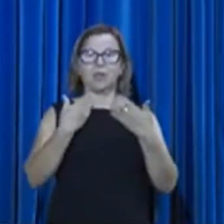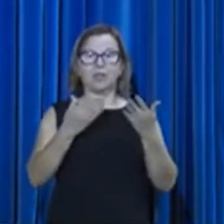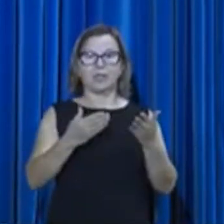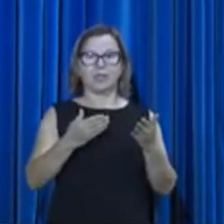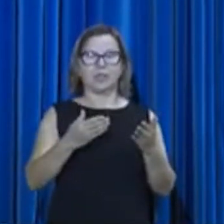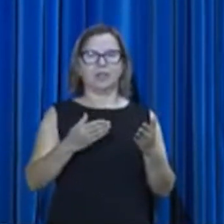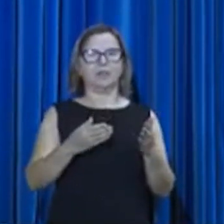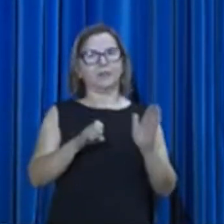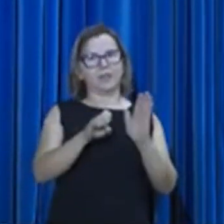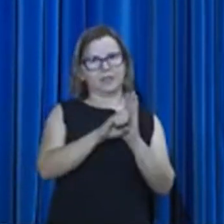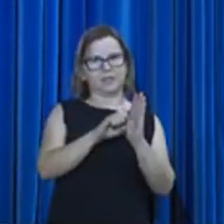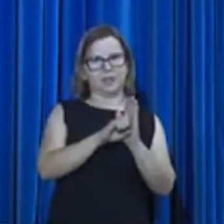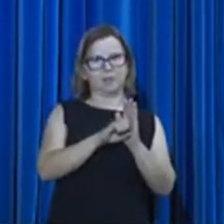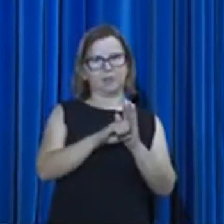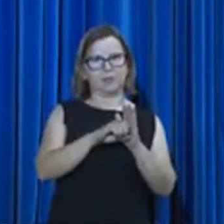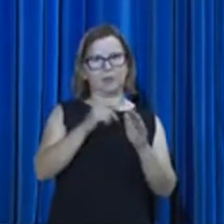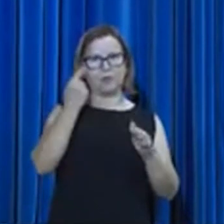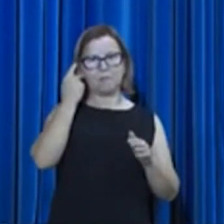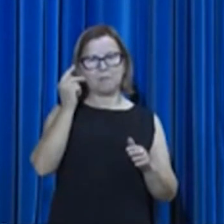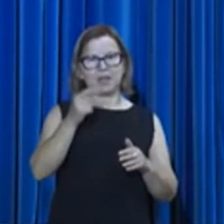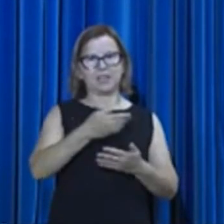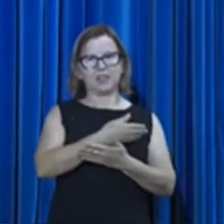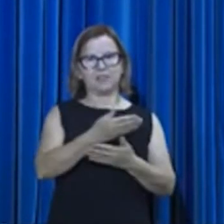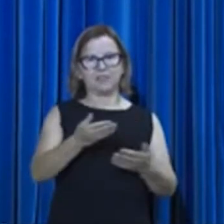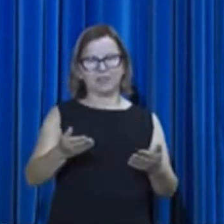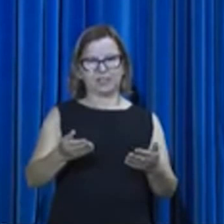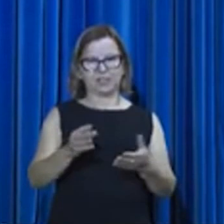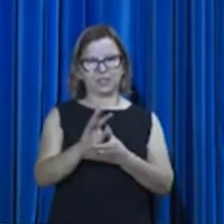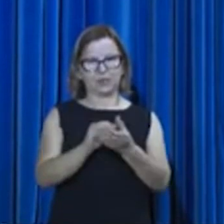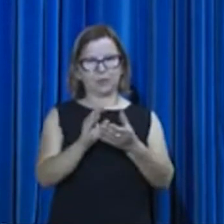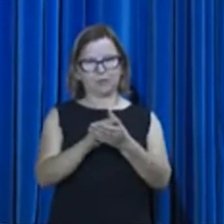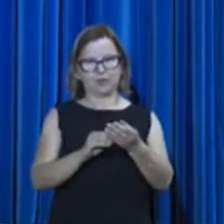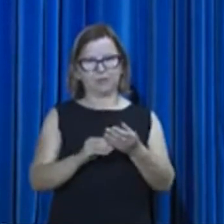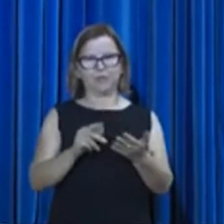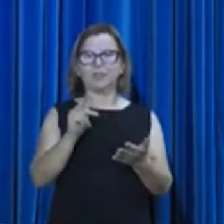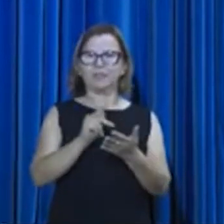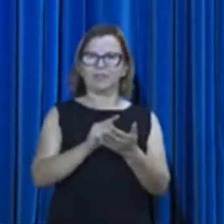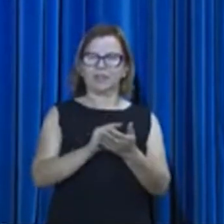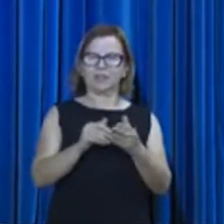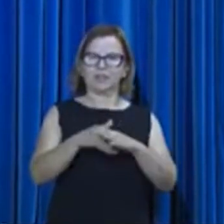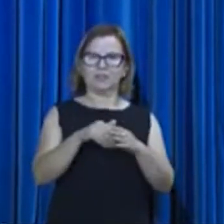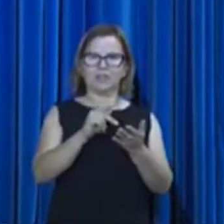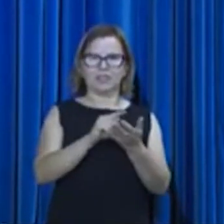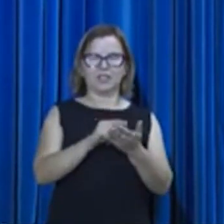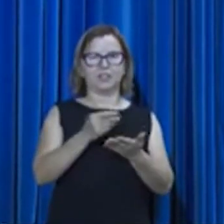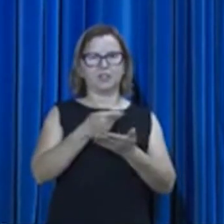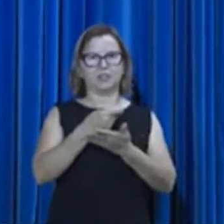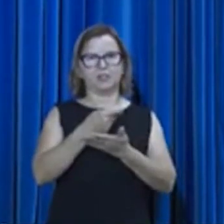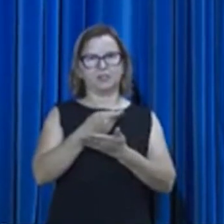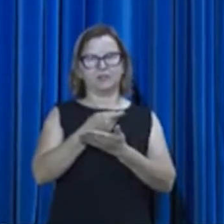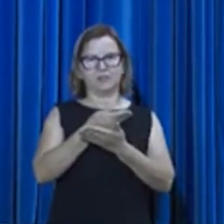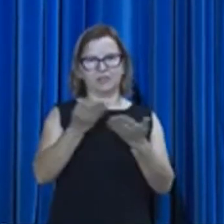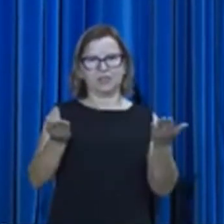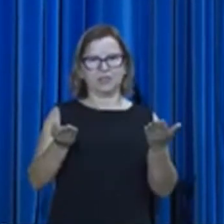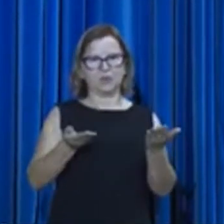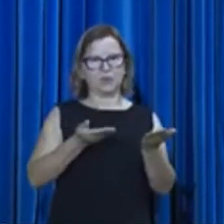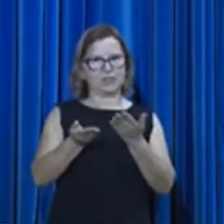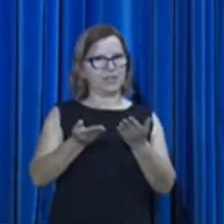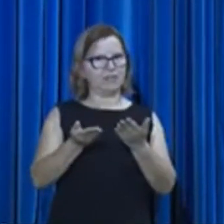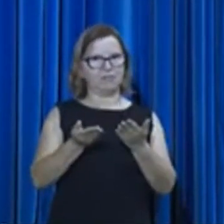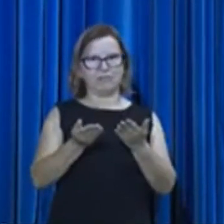fiz, façais vós também. Em verdade vos digo que o servo não é maior do que o seu